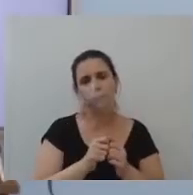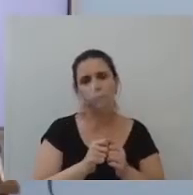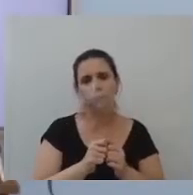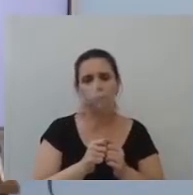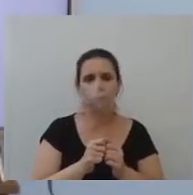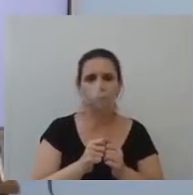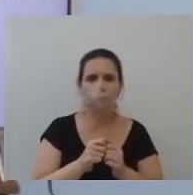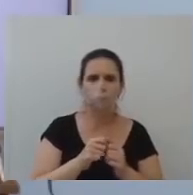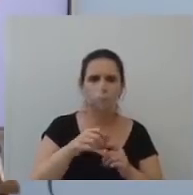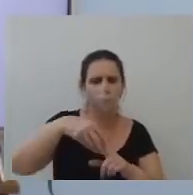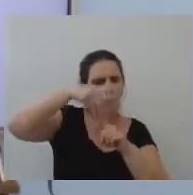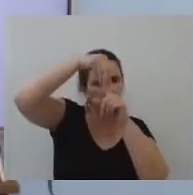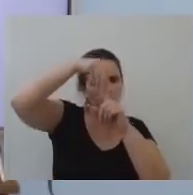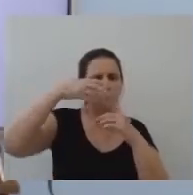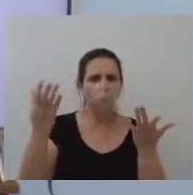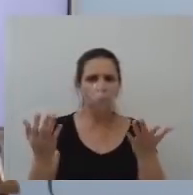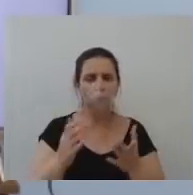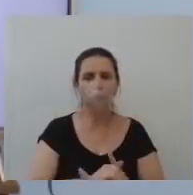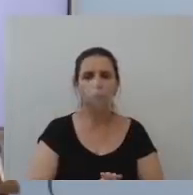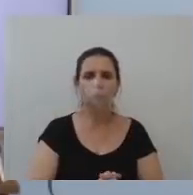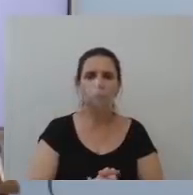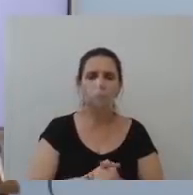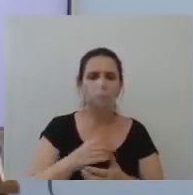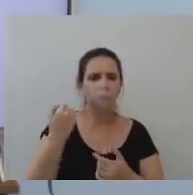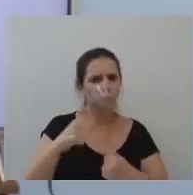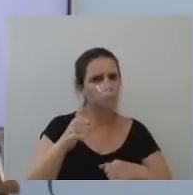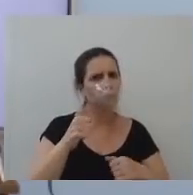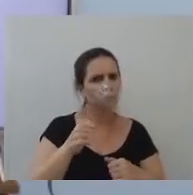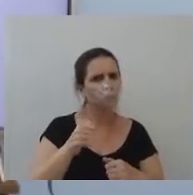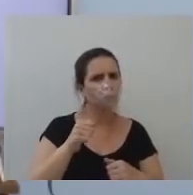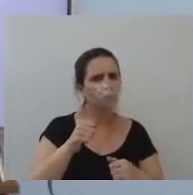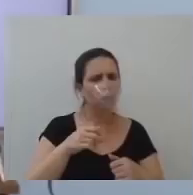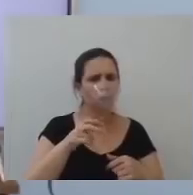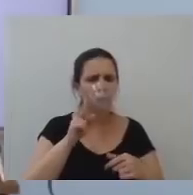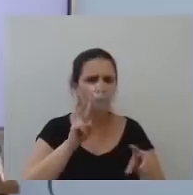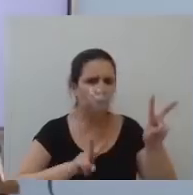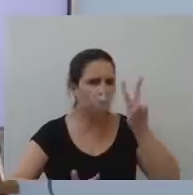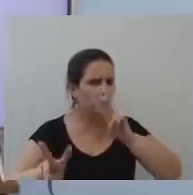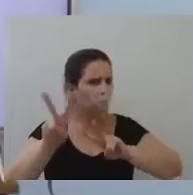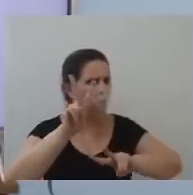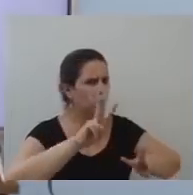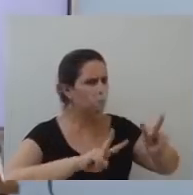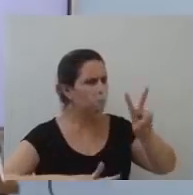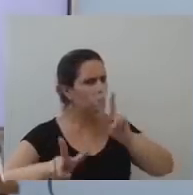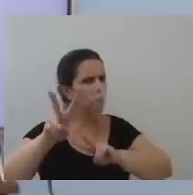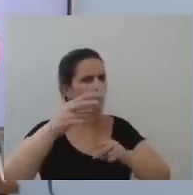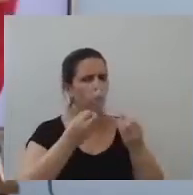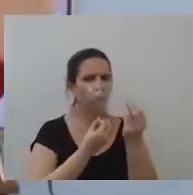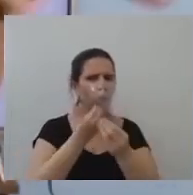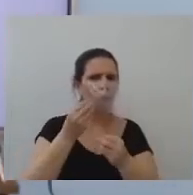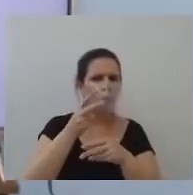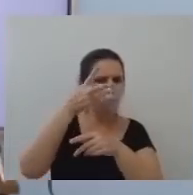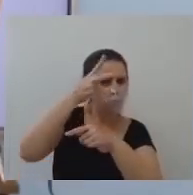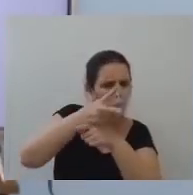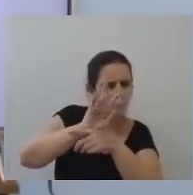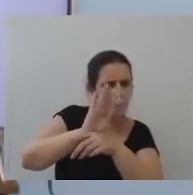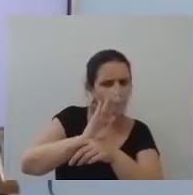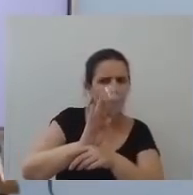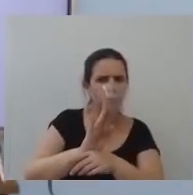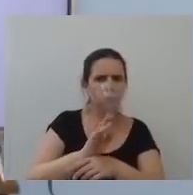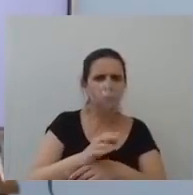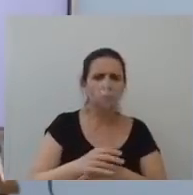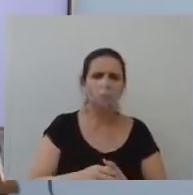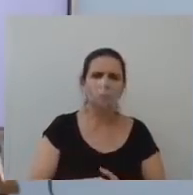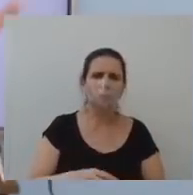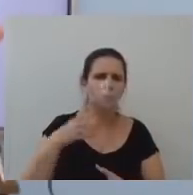que é o principal ponto que a gente tem que analisar quando a gente está gravando um vídeo. Porque a imagem a gente pode nem ver, tá desfocada, mas